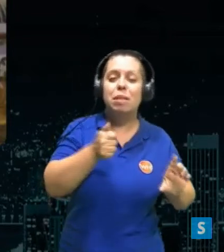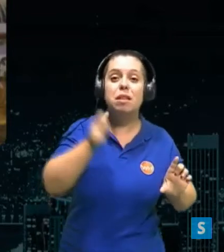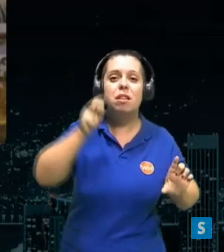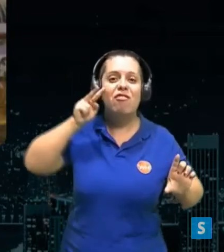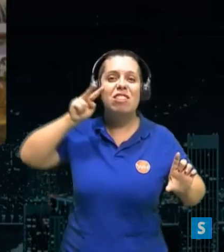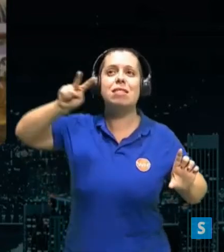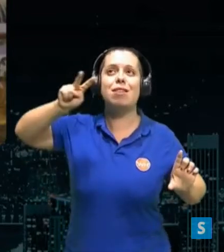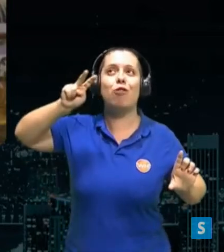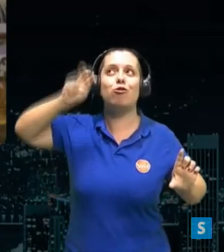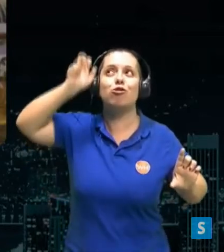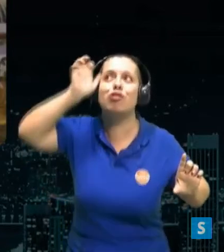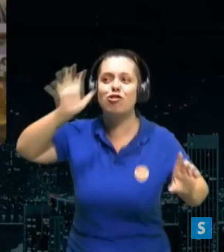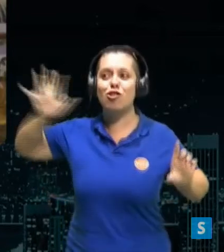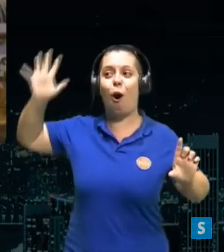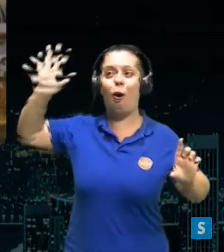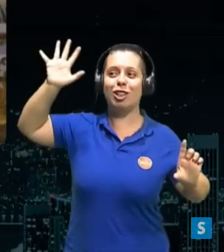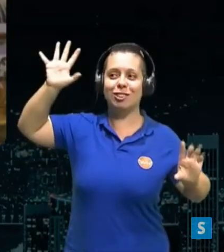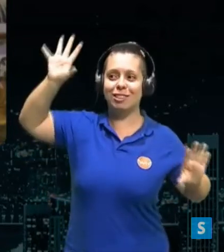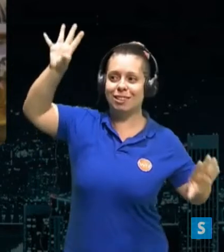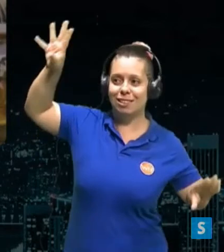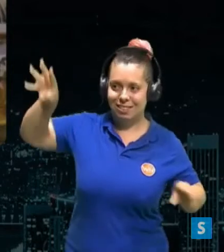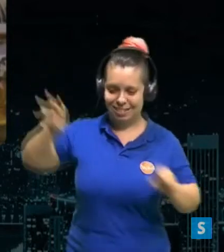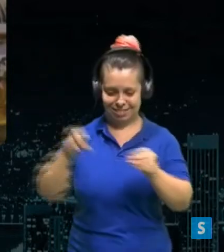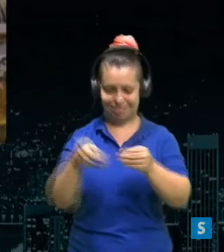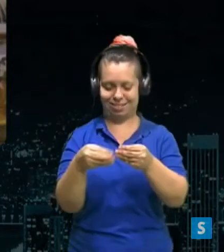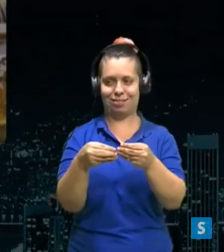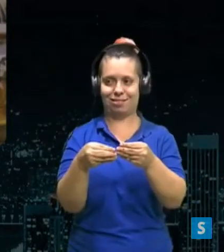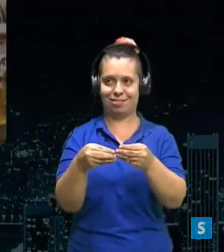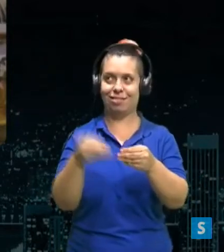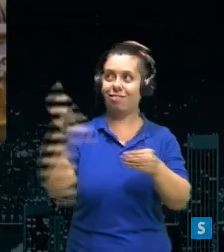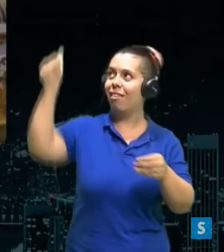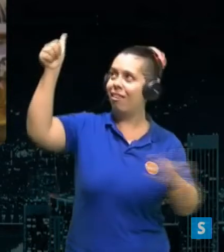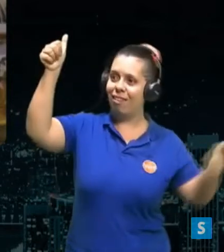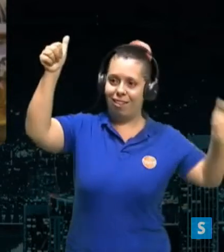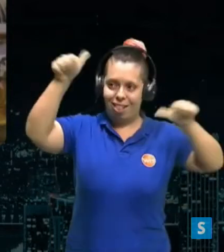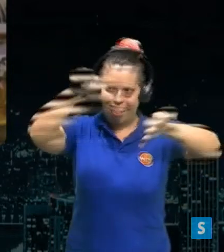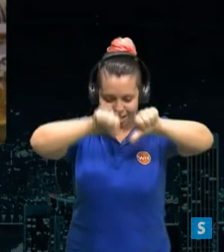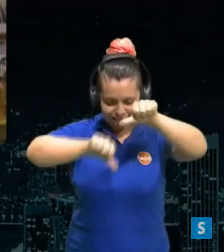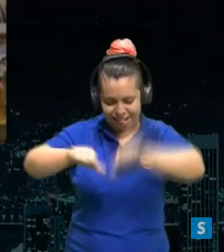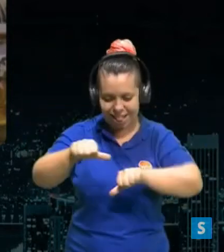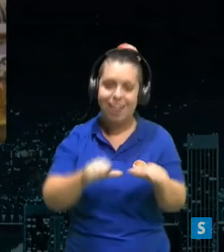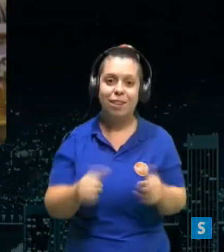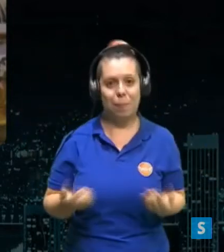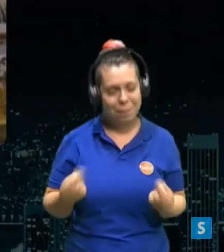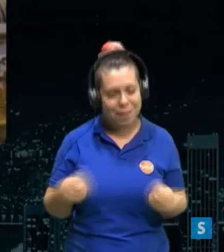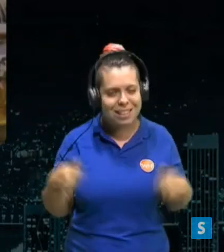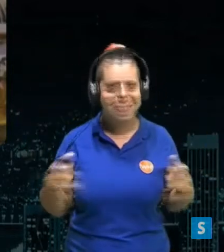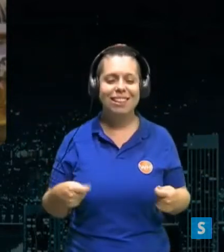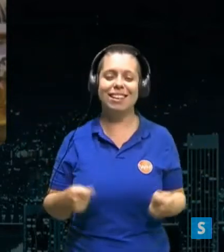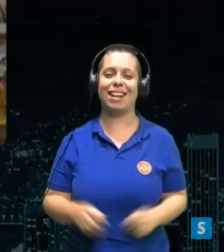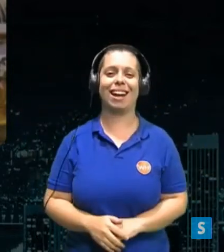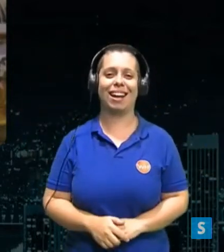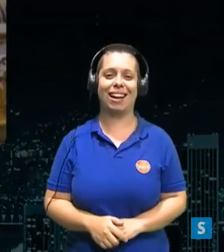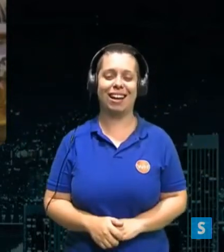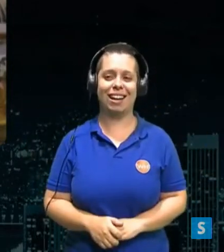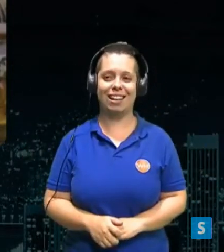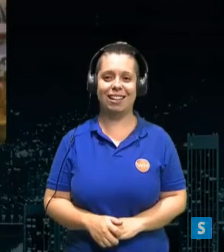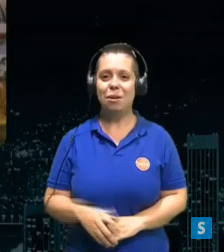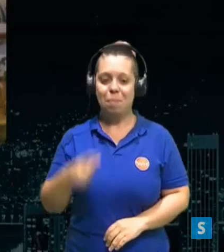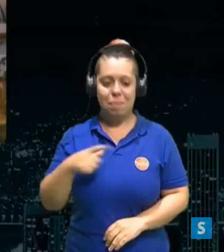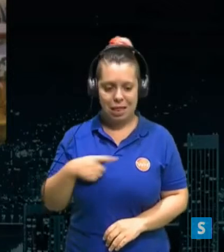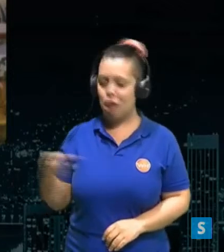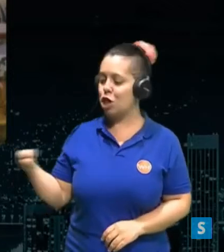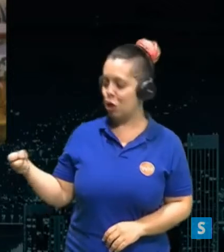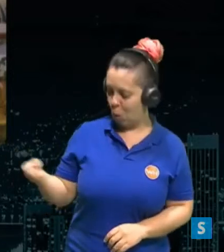precisa ter uma visão que que vai além do que se você sabe que existe a água que é